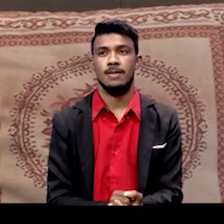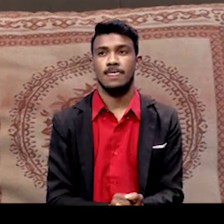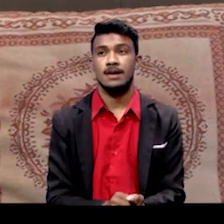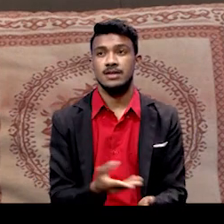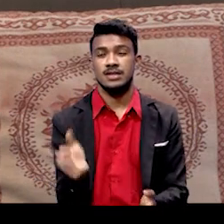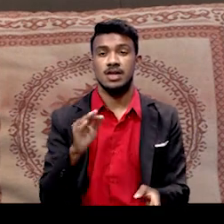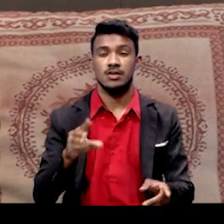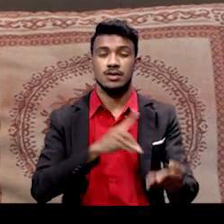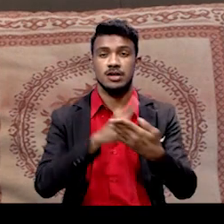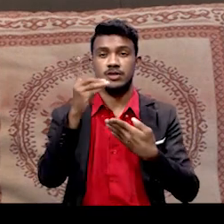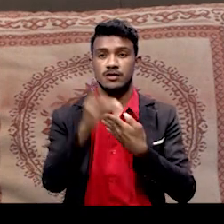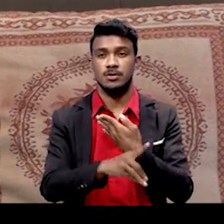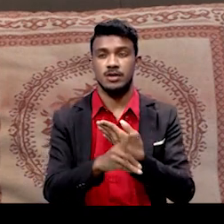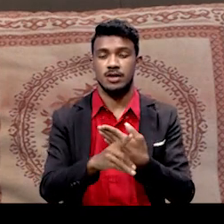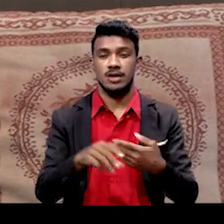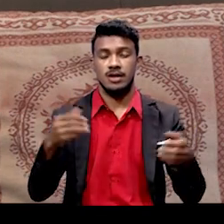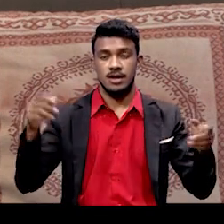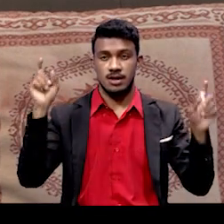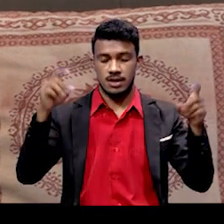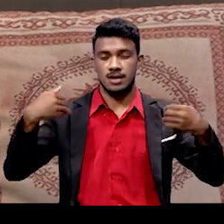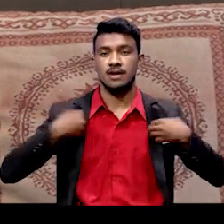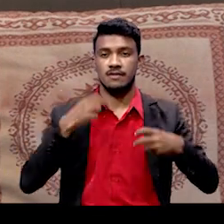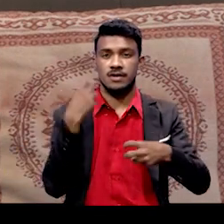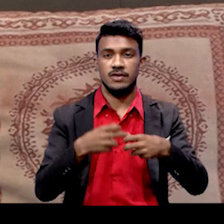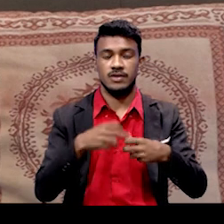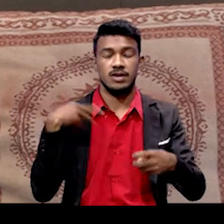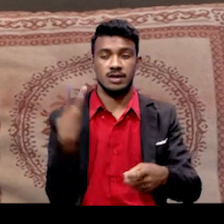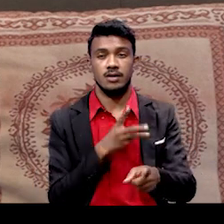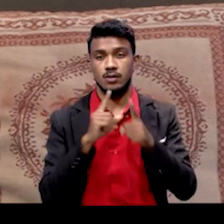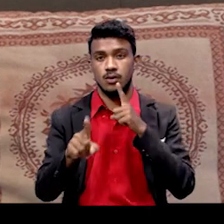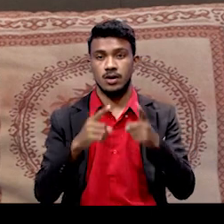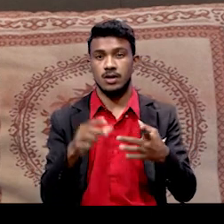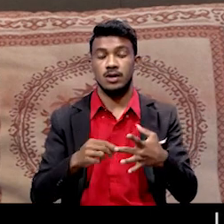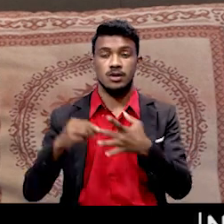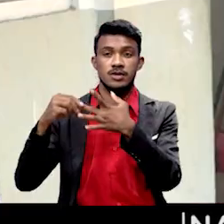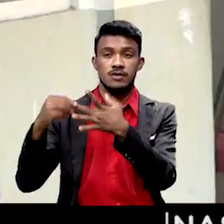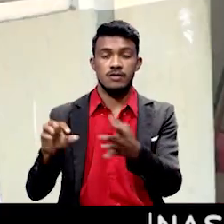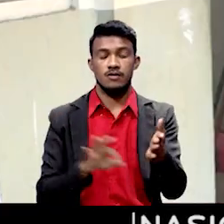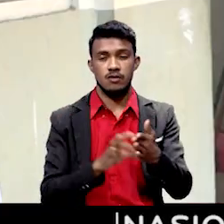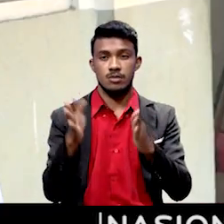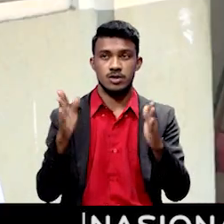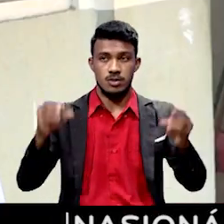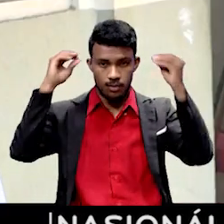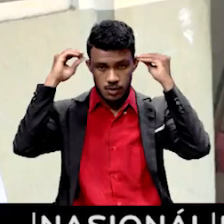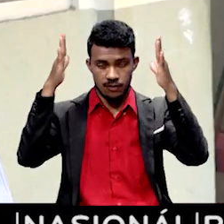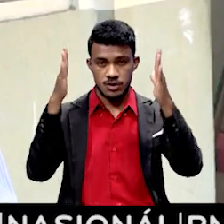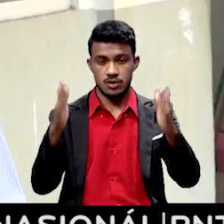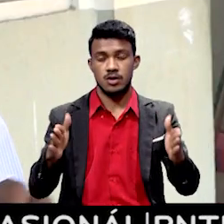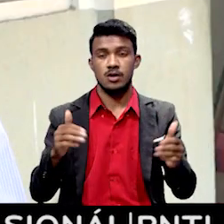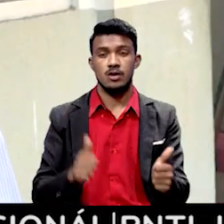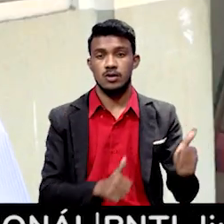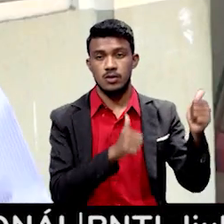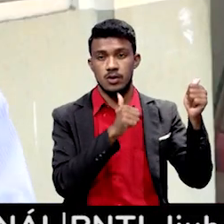se ato desenvolve o voto, mas já tem dificuldades. Também nem se colher lidiu e a formação de professores. Do ponto de vista